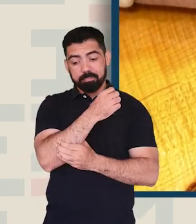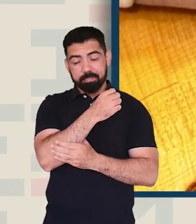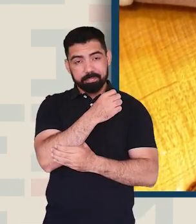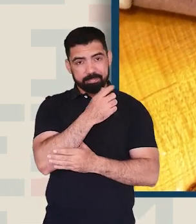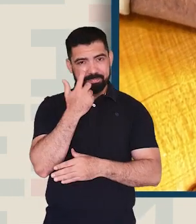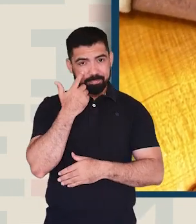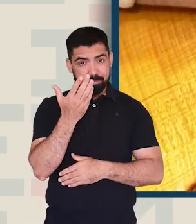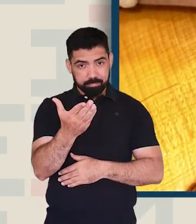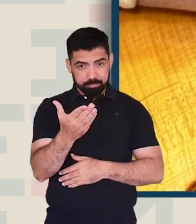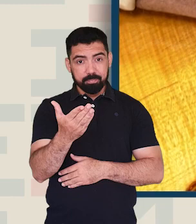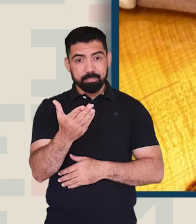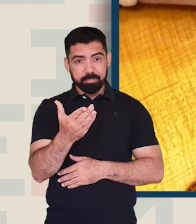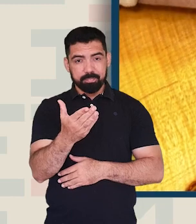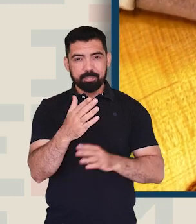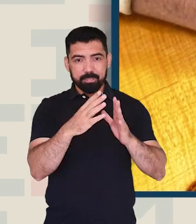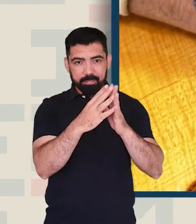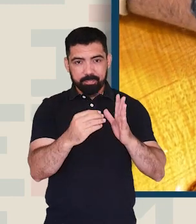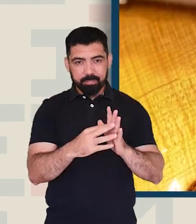Né?